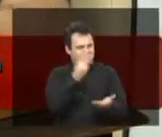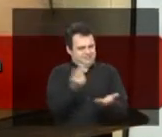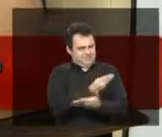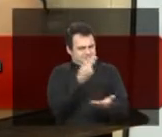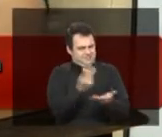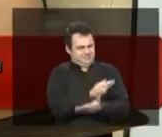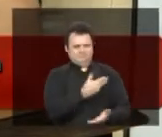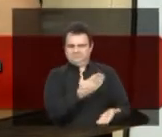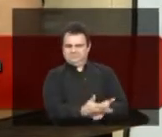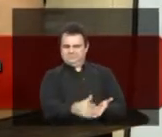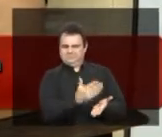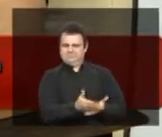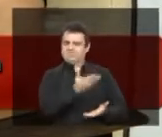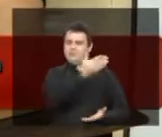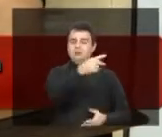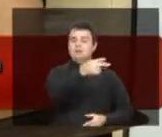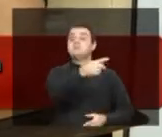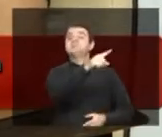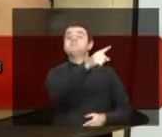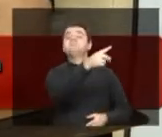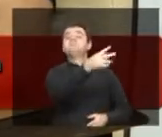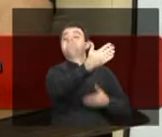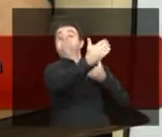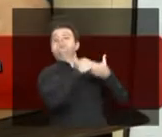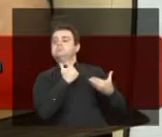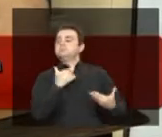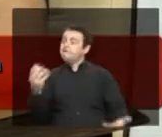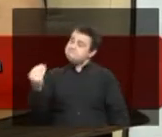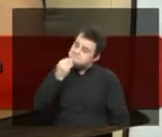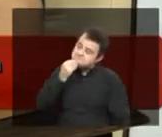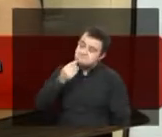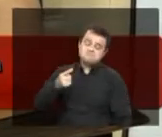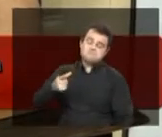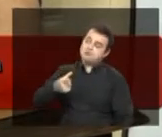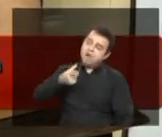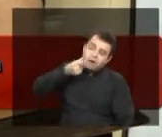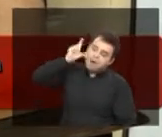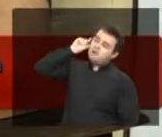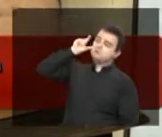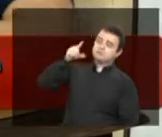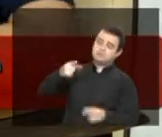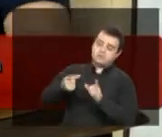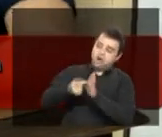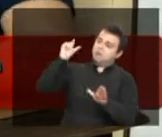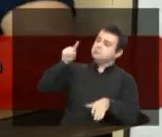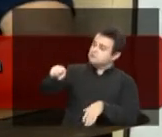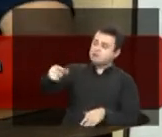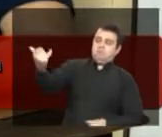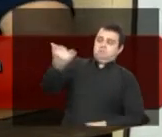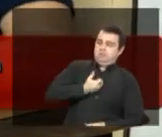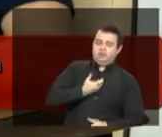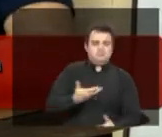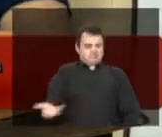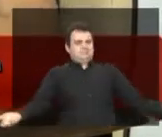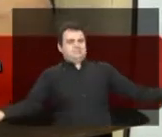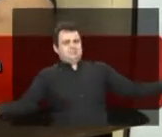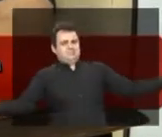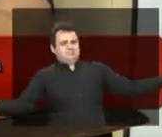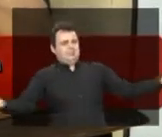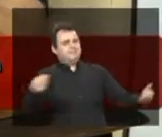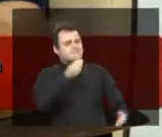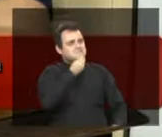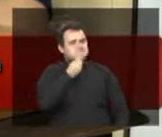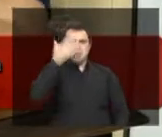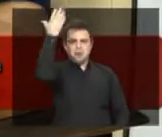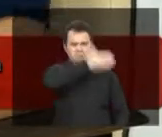errada. Então, aí até me corrigiram, o senhor deveria ter feito a denúncia, encaminhado para nós. Eu falei, horas, como que precisa